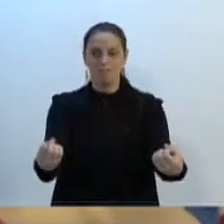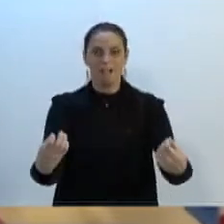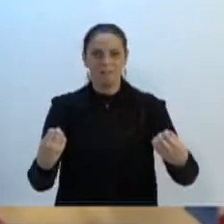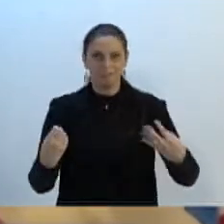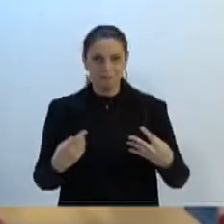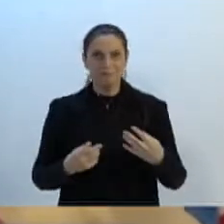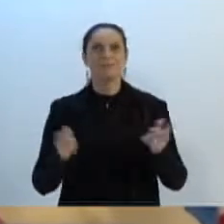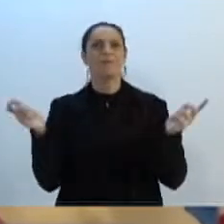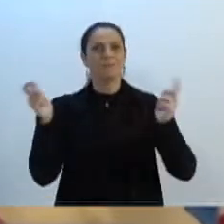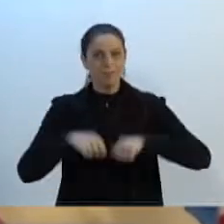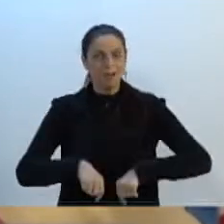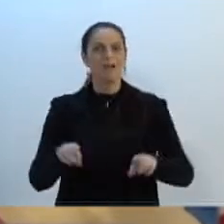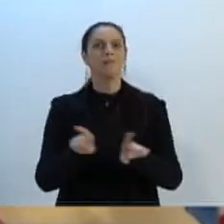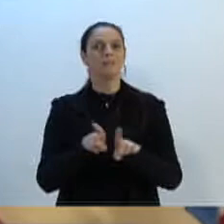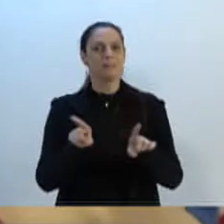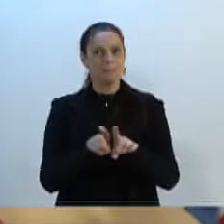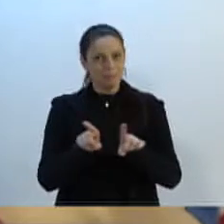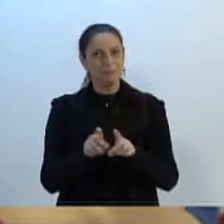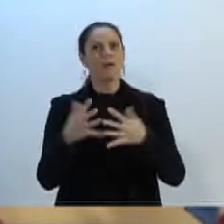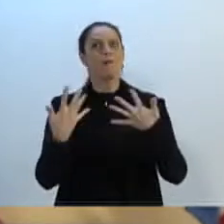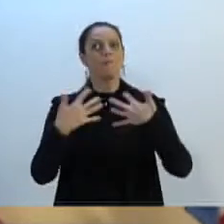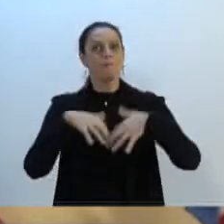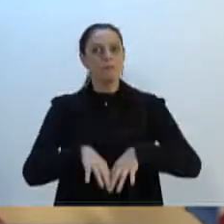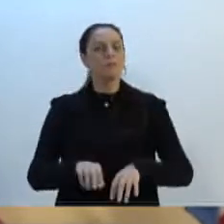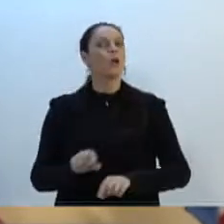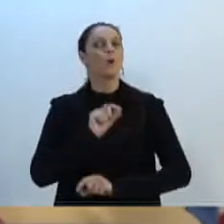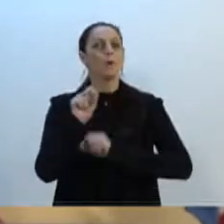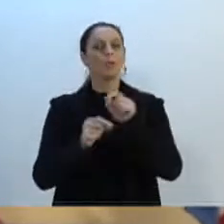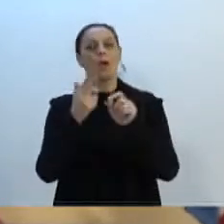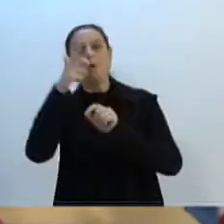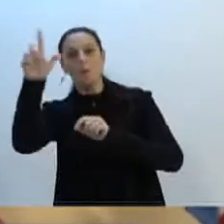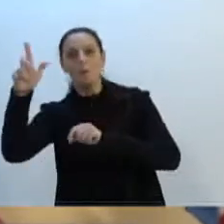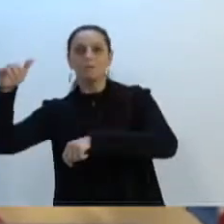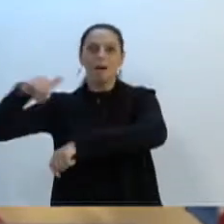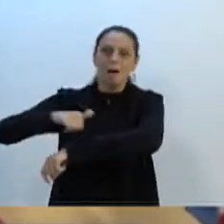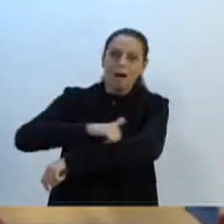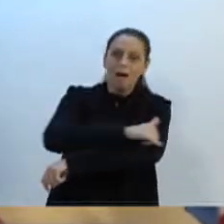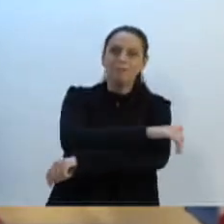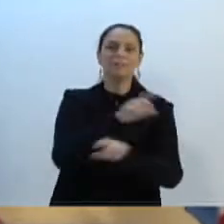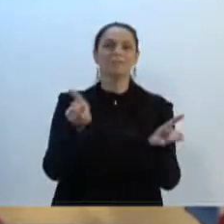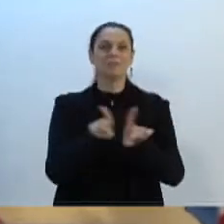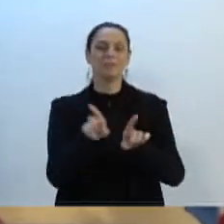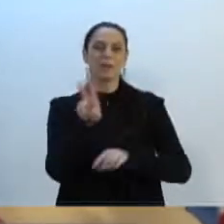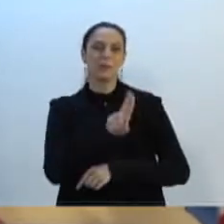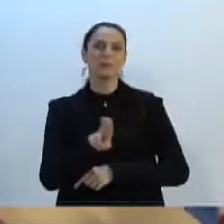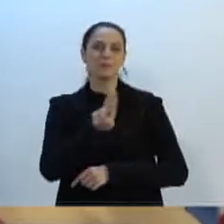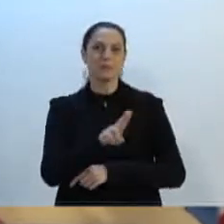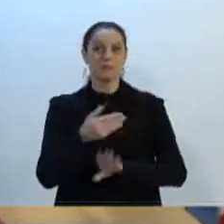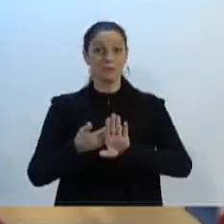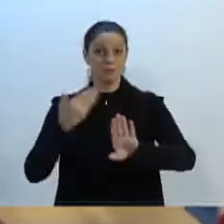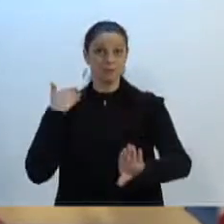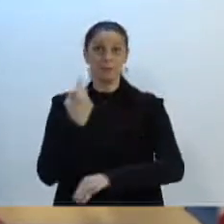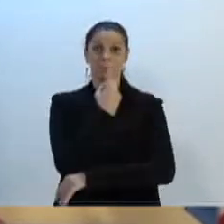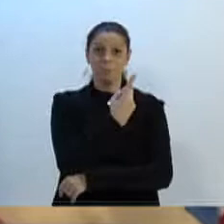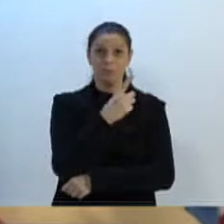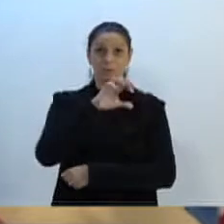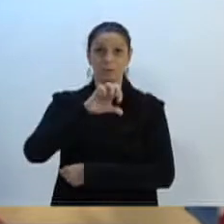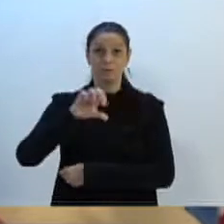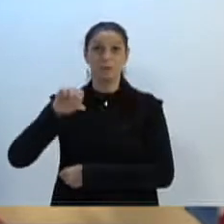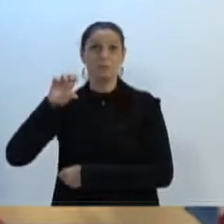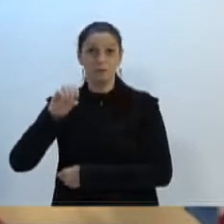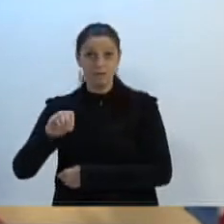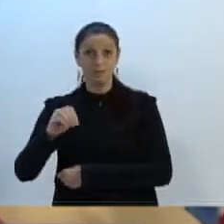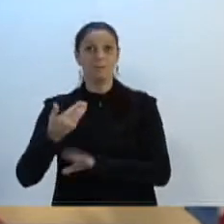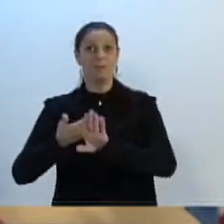operacionalizar as empresas aqui na cidade de Blumenau. E nós termos efetividade, porque desde 1990, quando